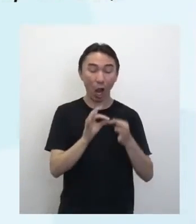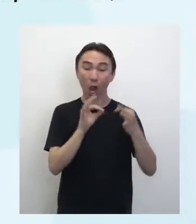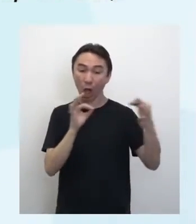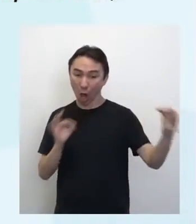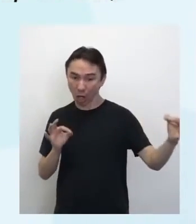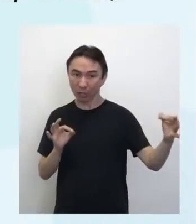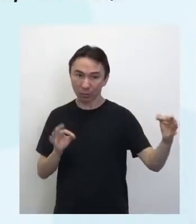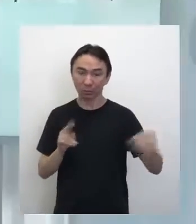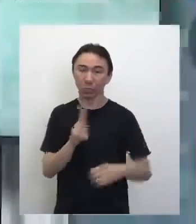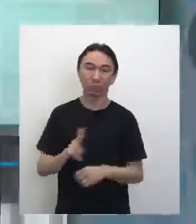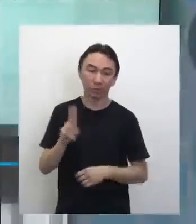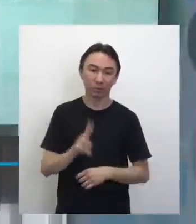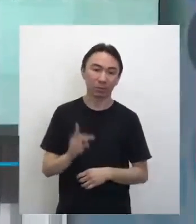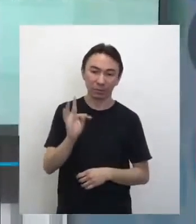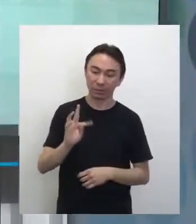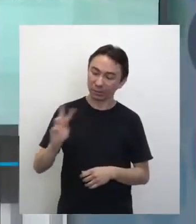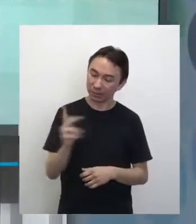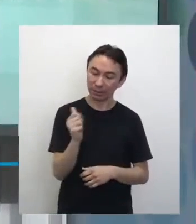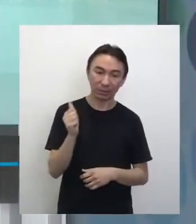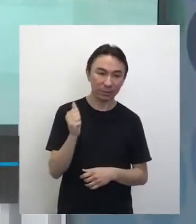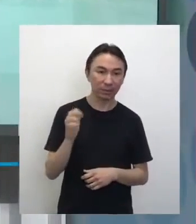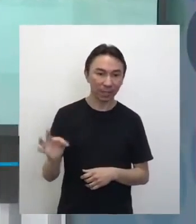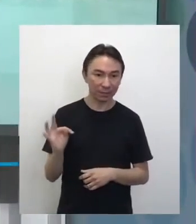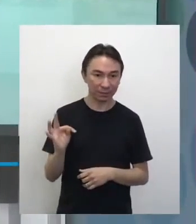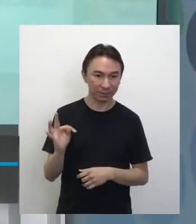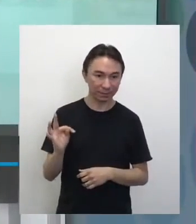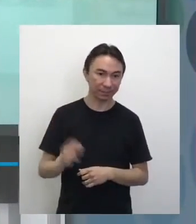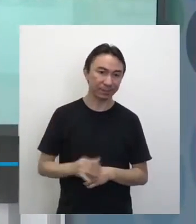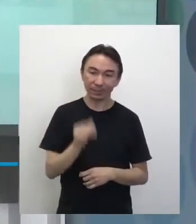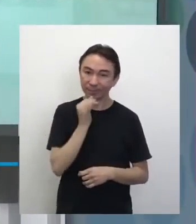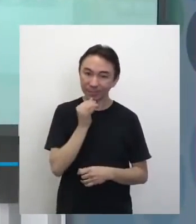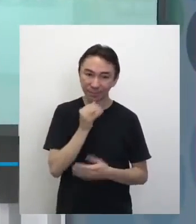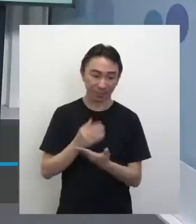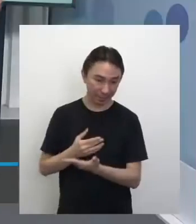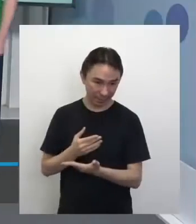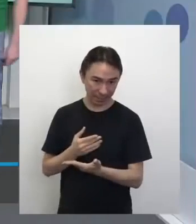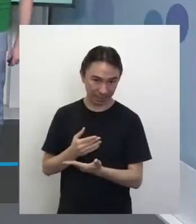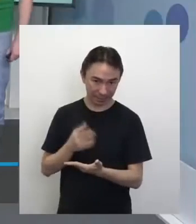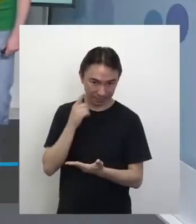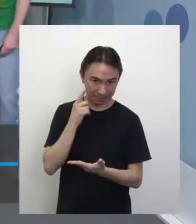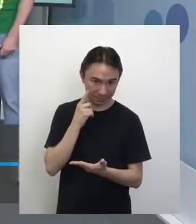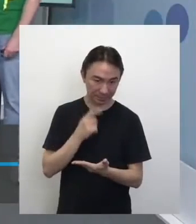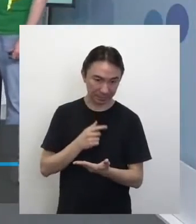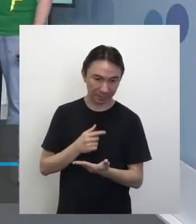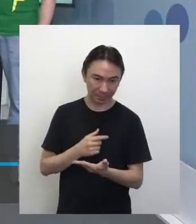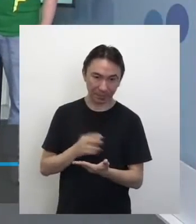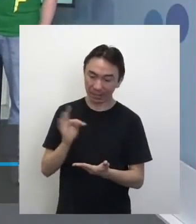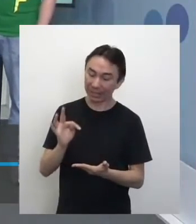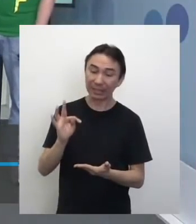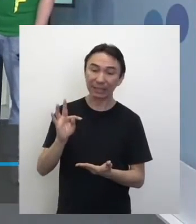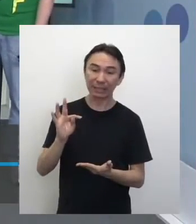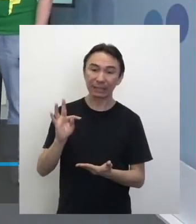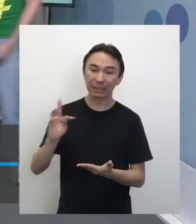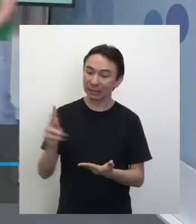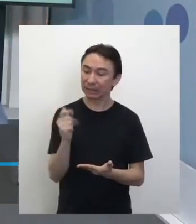por exemplo desde os mais moram Ok Débora